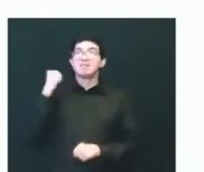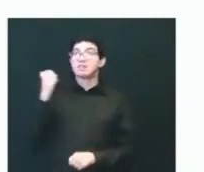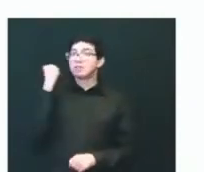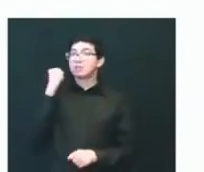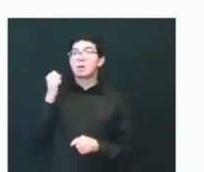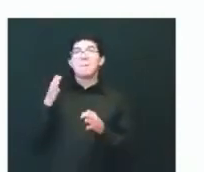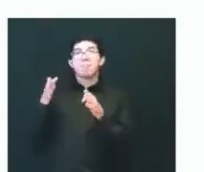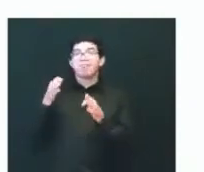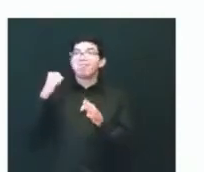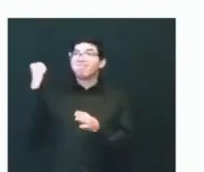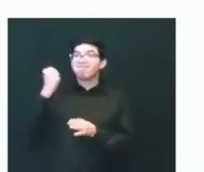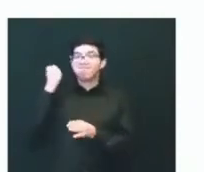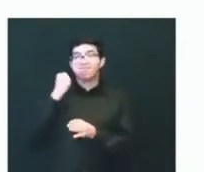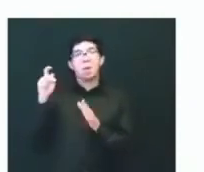da